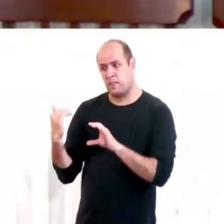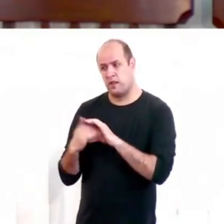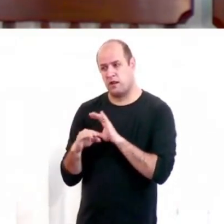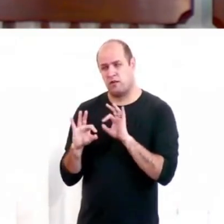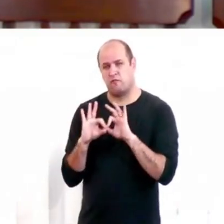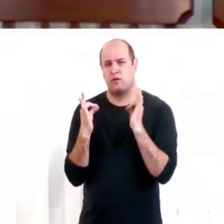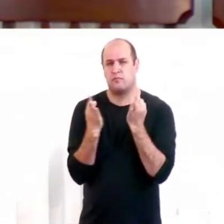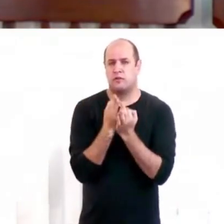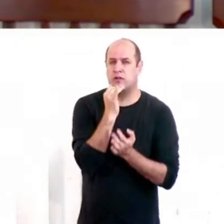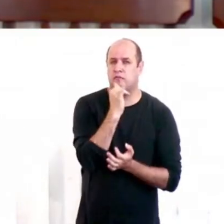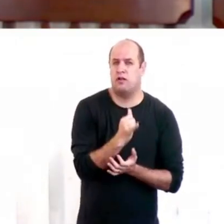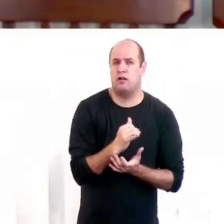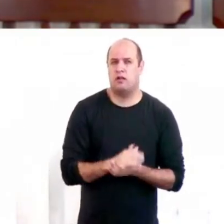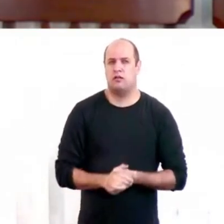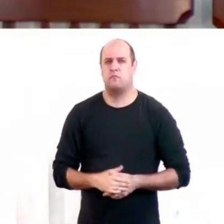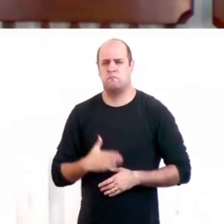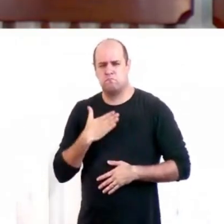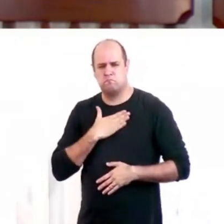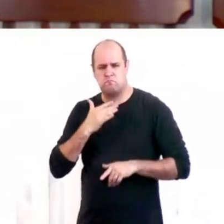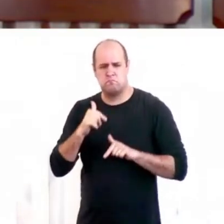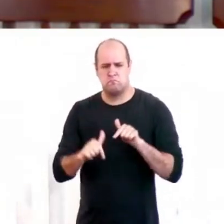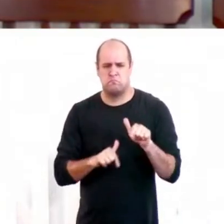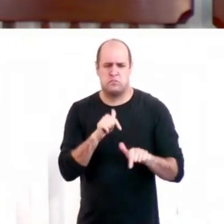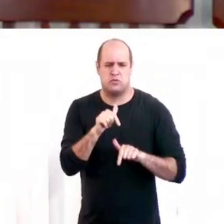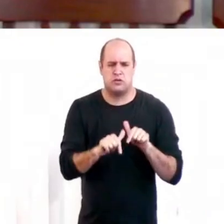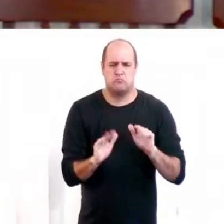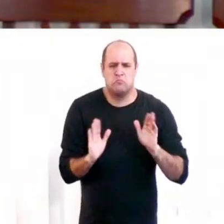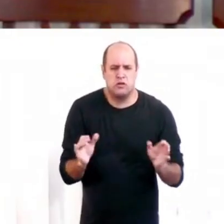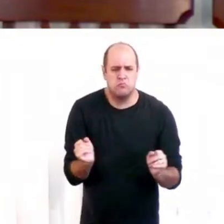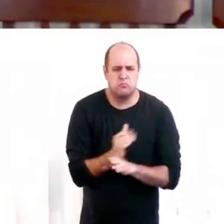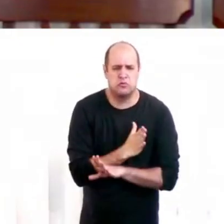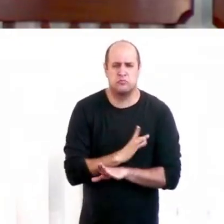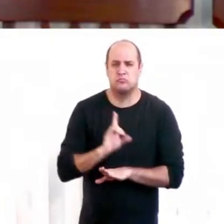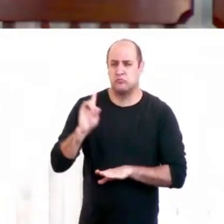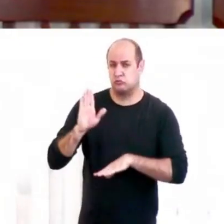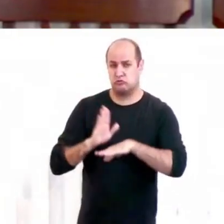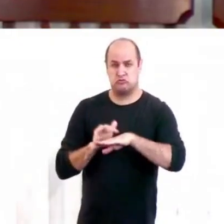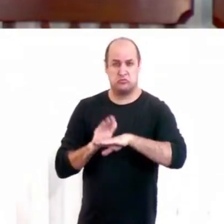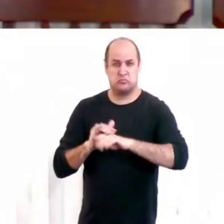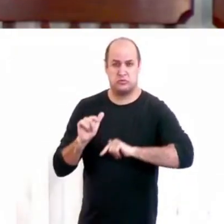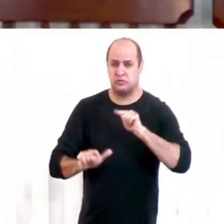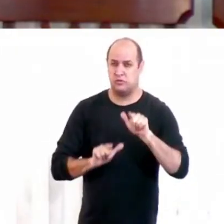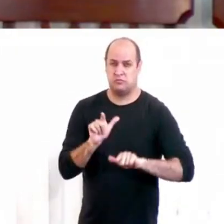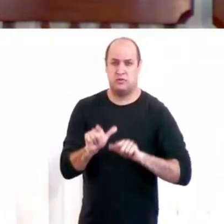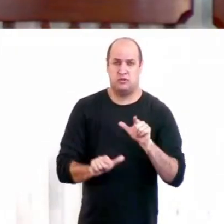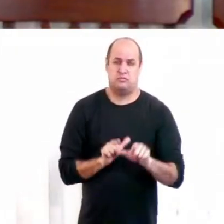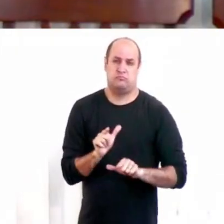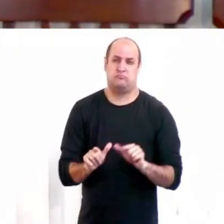dizendo: meu trabalho está completado, Deus me chamou para essa obra, os irmãos